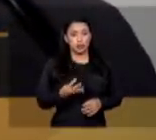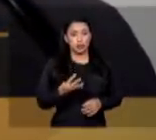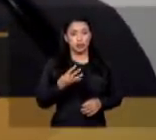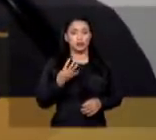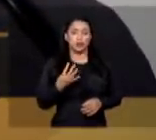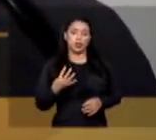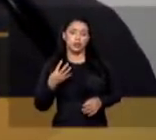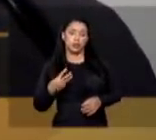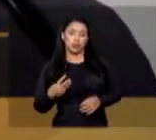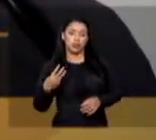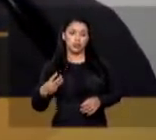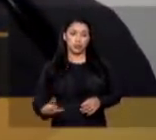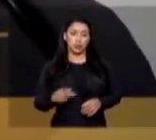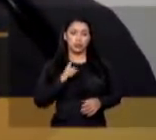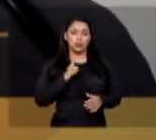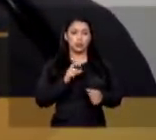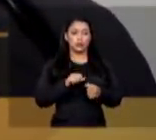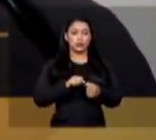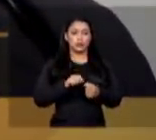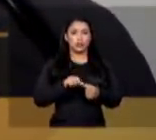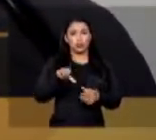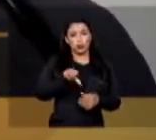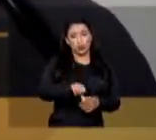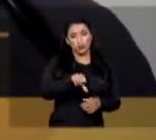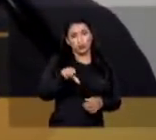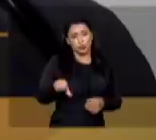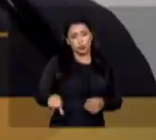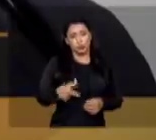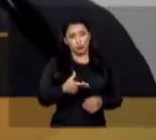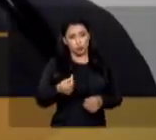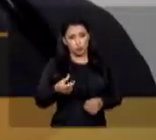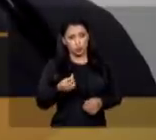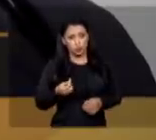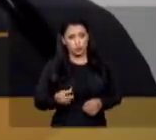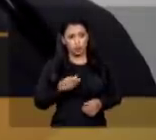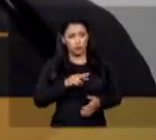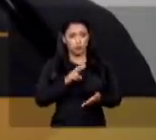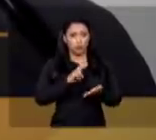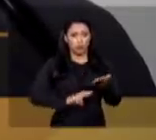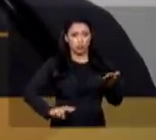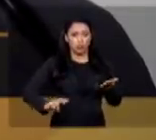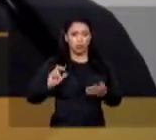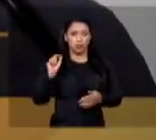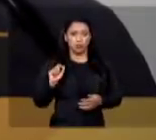193.433, enfrenta-se decisão proferida em 9/9/2020 pelo relator